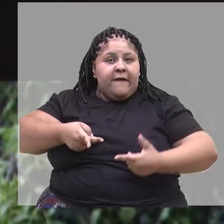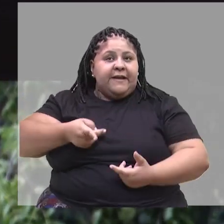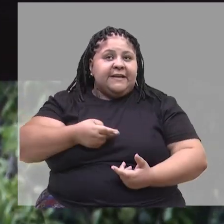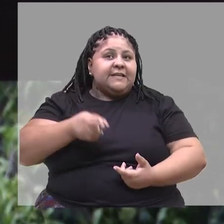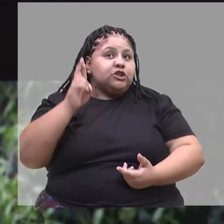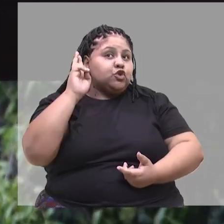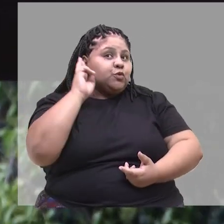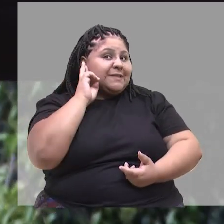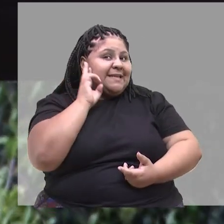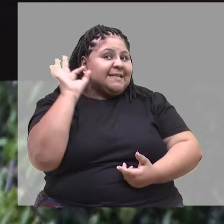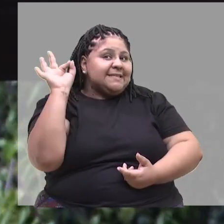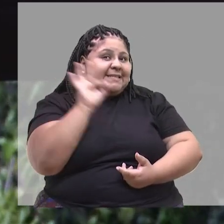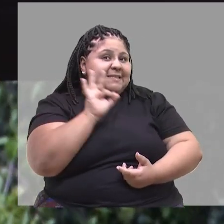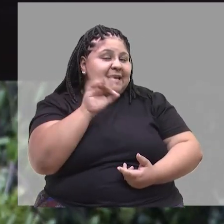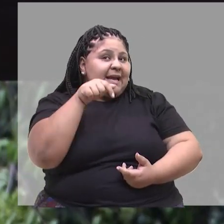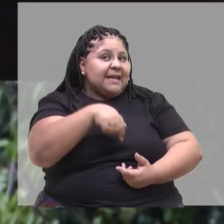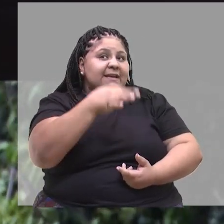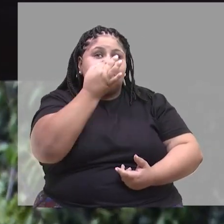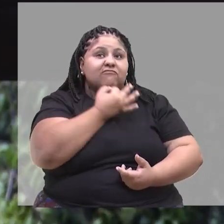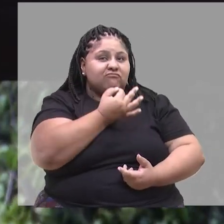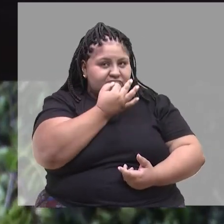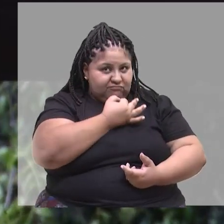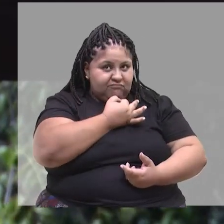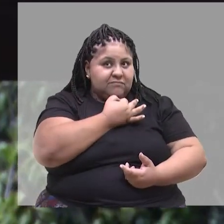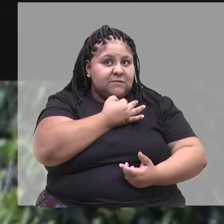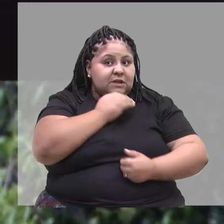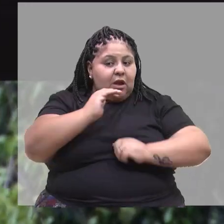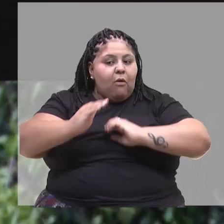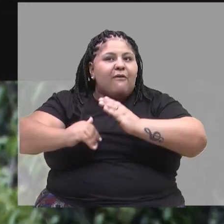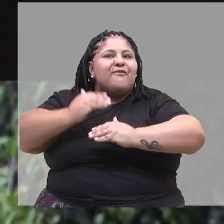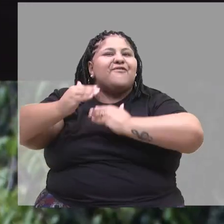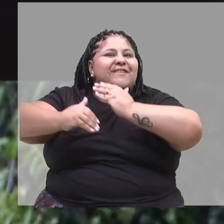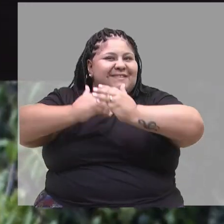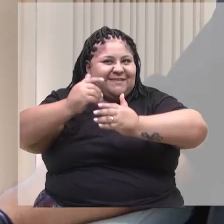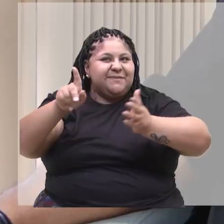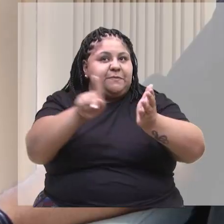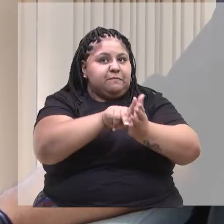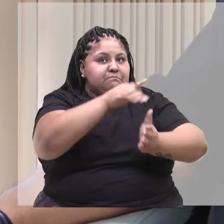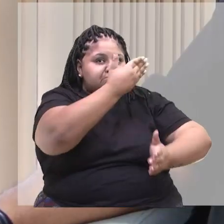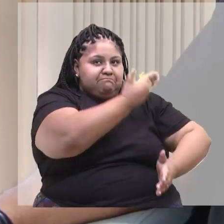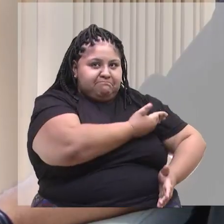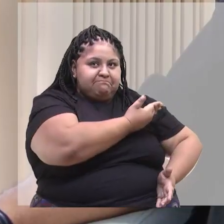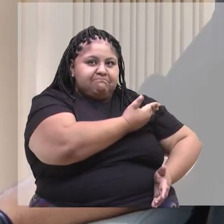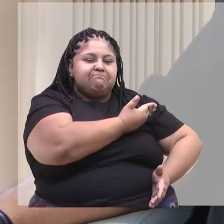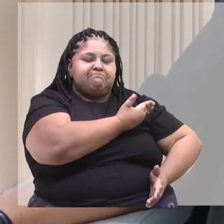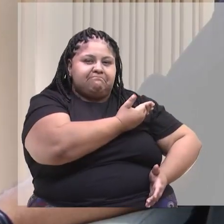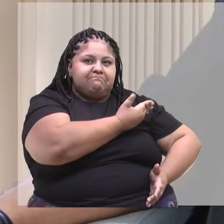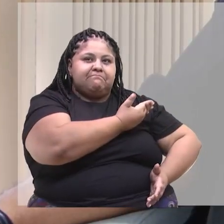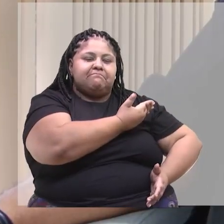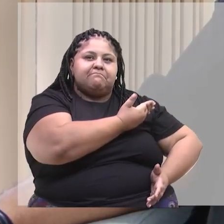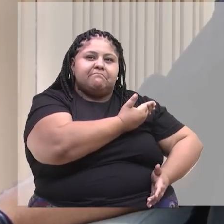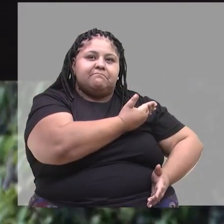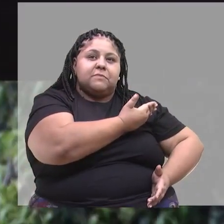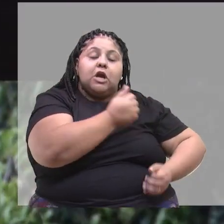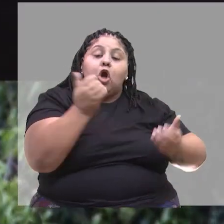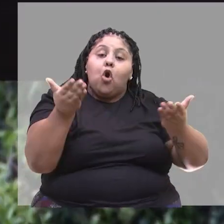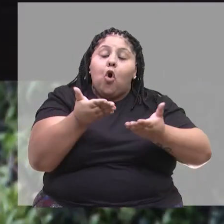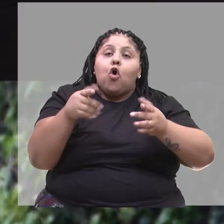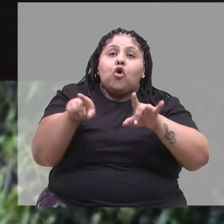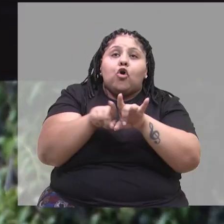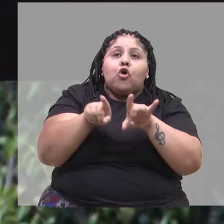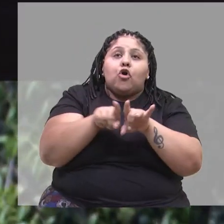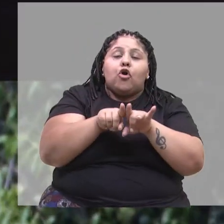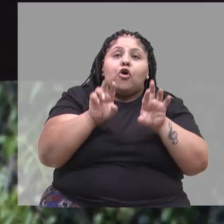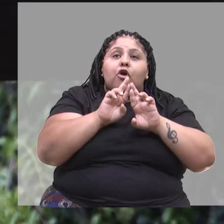surdez bilateral em Caxias do Sul, que é um avanço, o próprio Reis, né, está aí. E